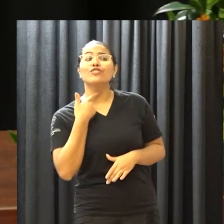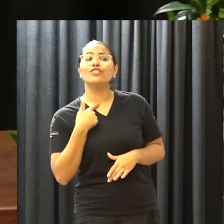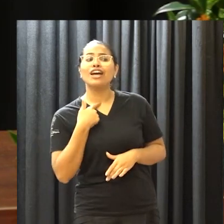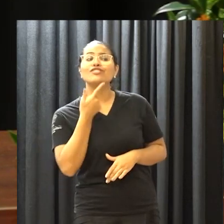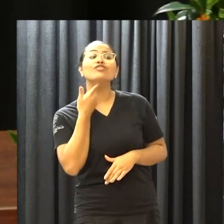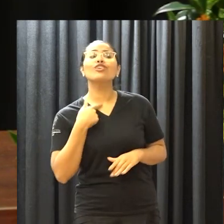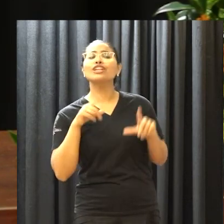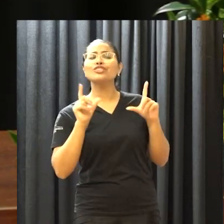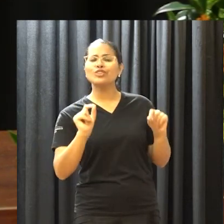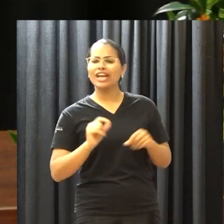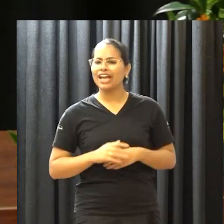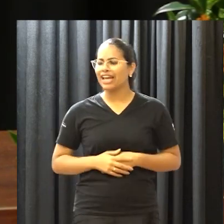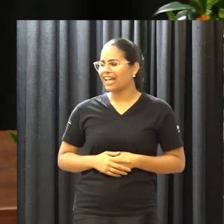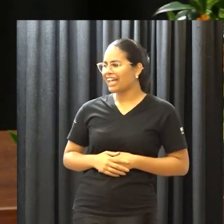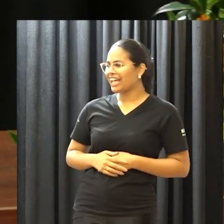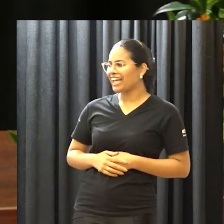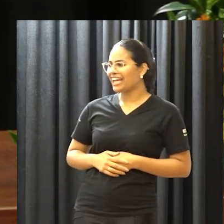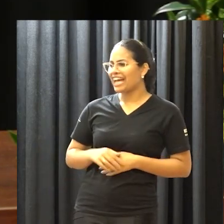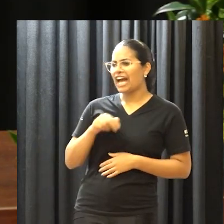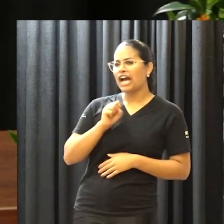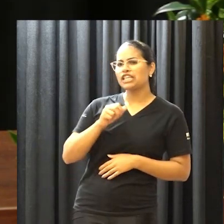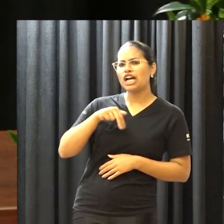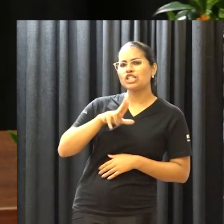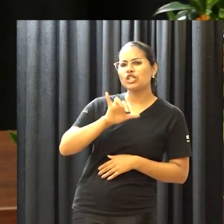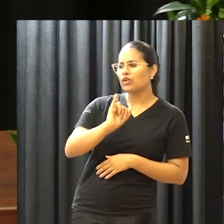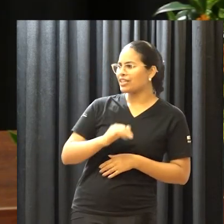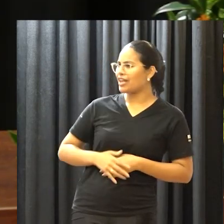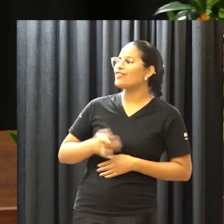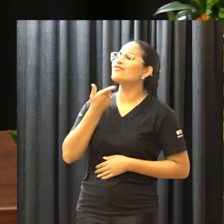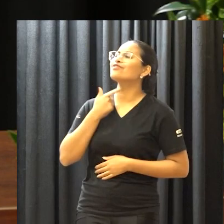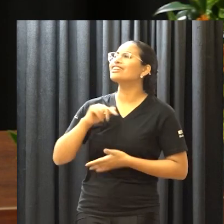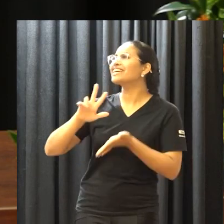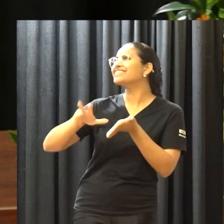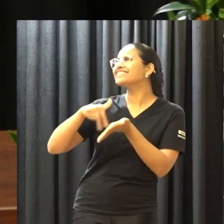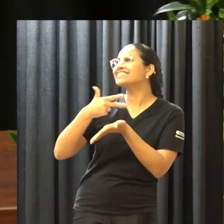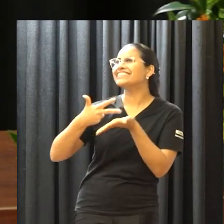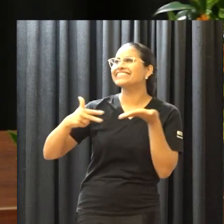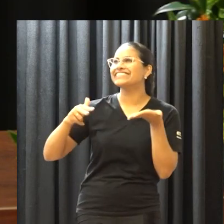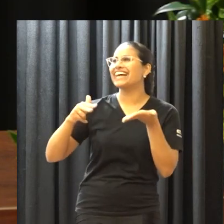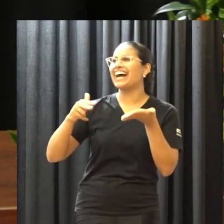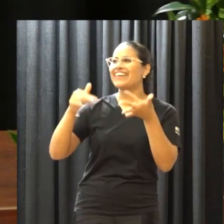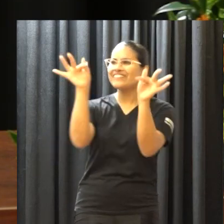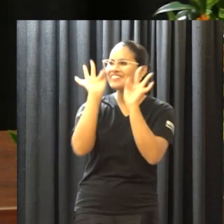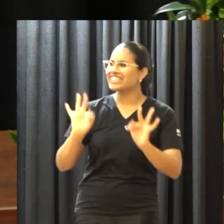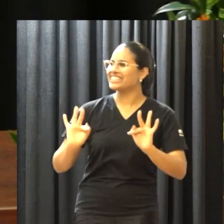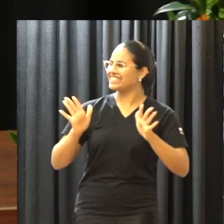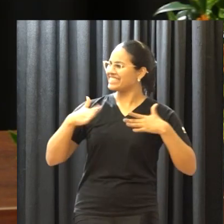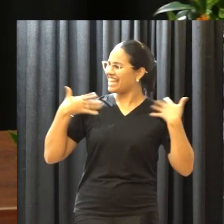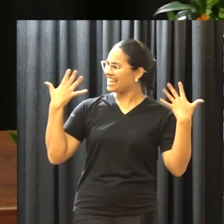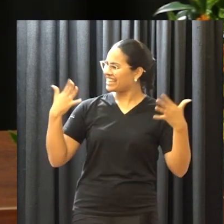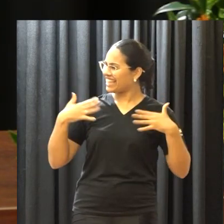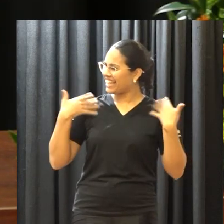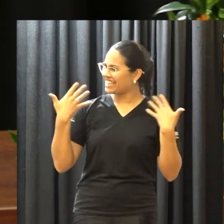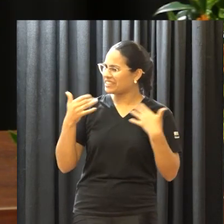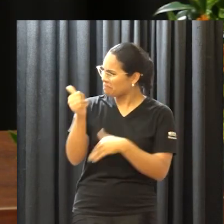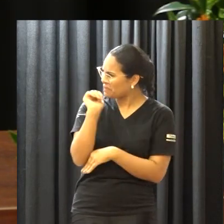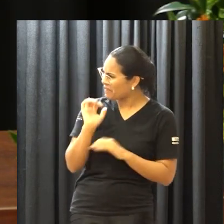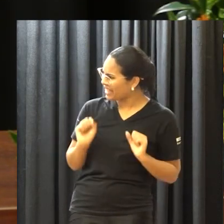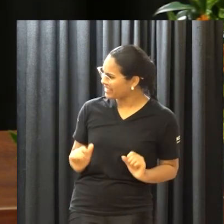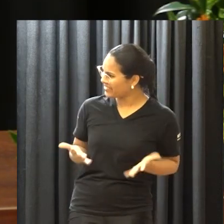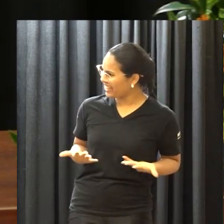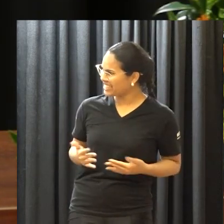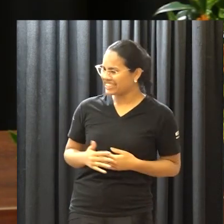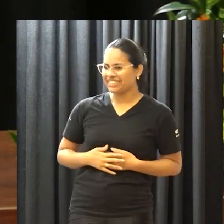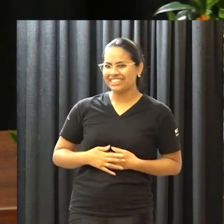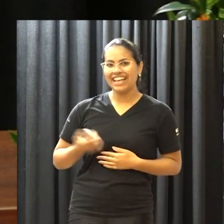responde: a vontade de dançar, de sorrir, de ficar leve, né? Dependendo. Por exemplo, nós estamos aqui. Nós somos não